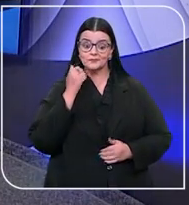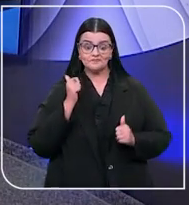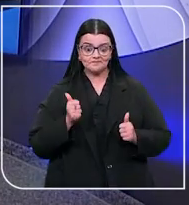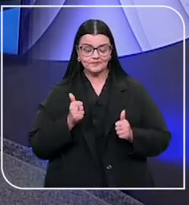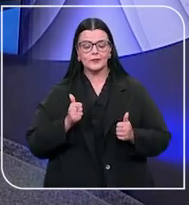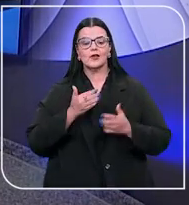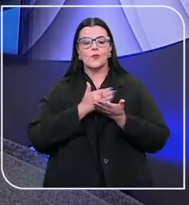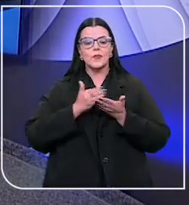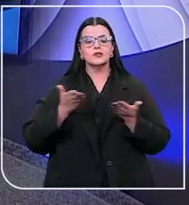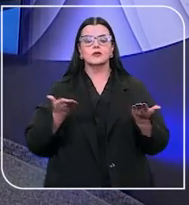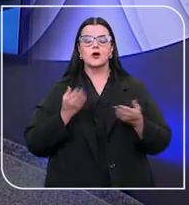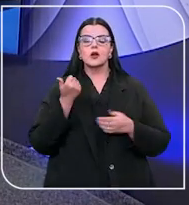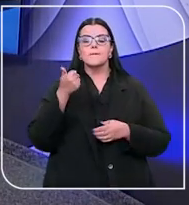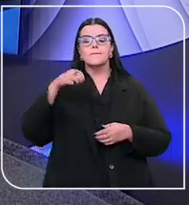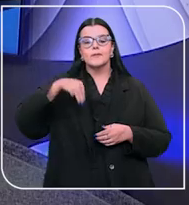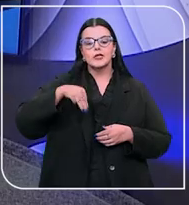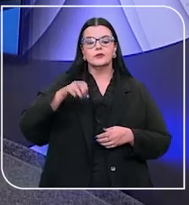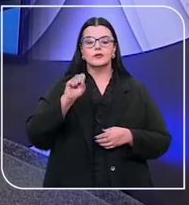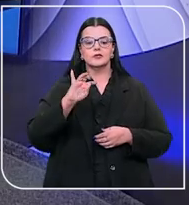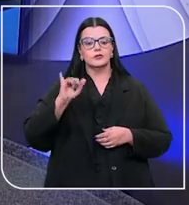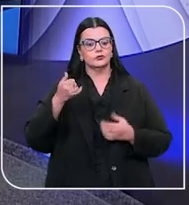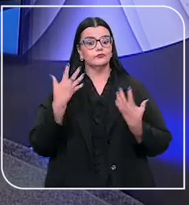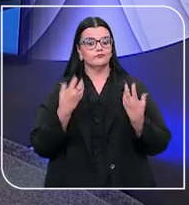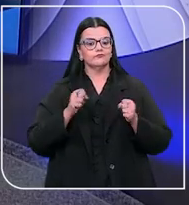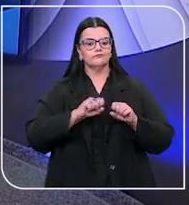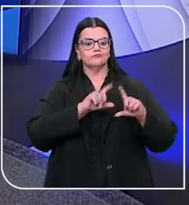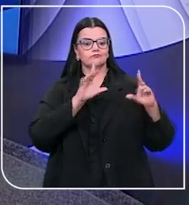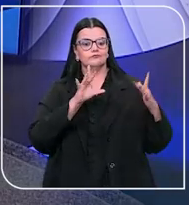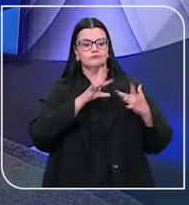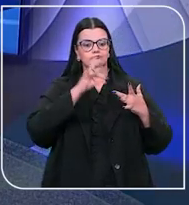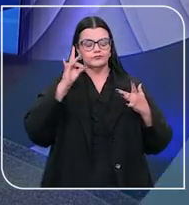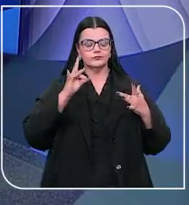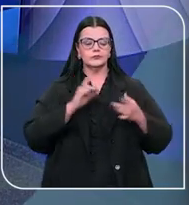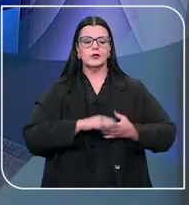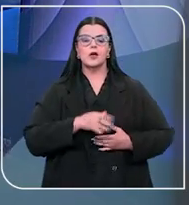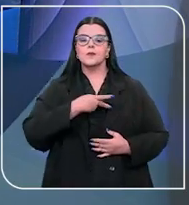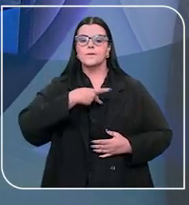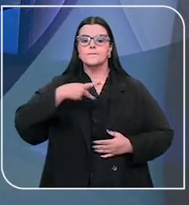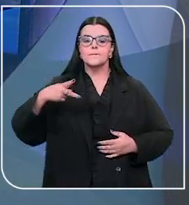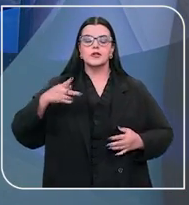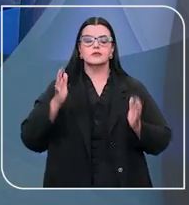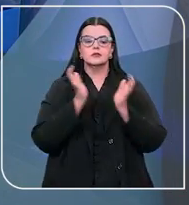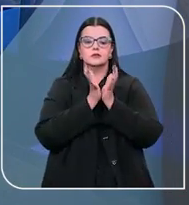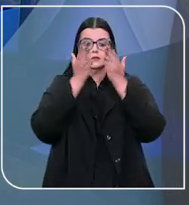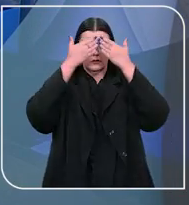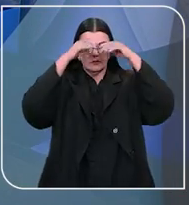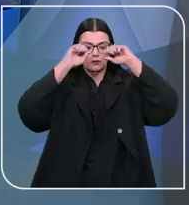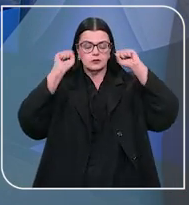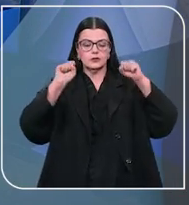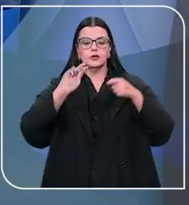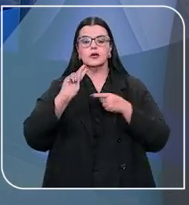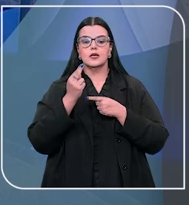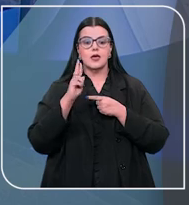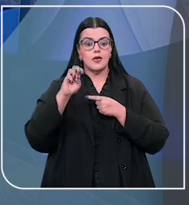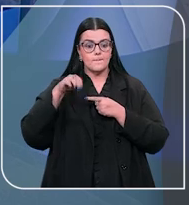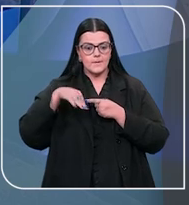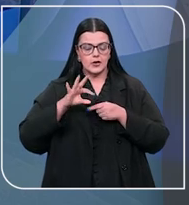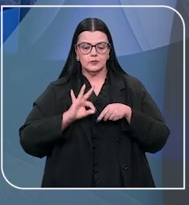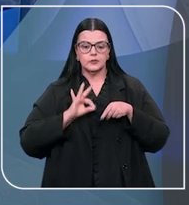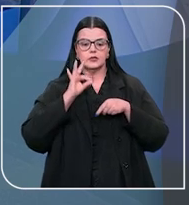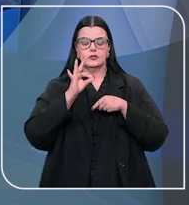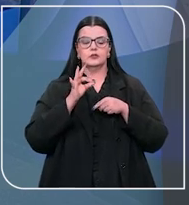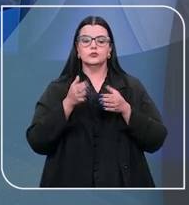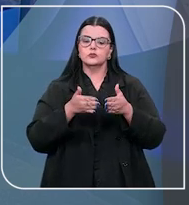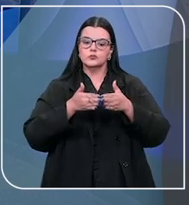Olá, começa agora o Minuto STJ. Vamos aos destaques. O presidente da Corte, ministro Herman Benjamin, atendeu